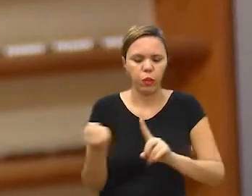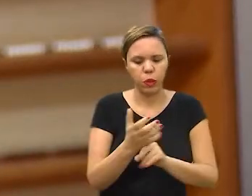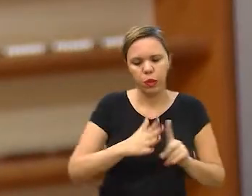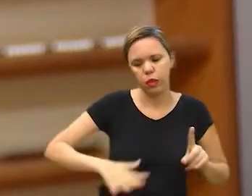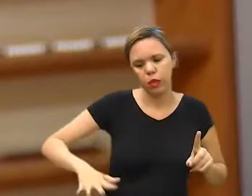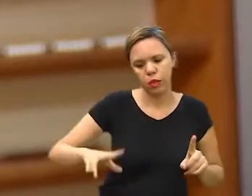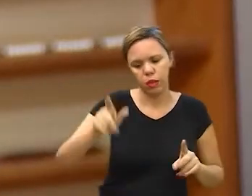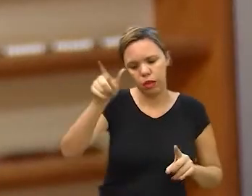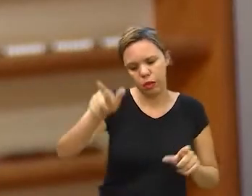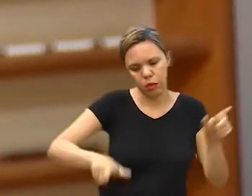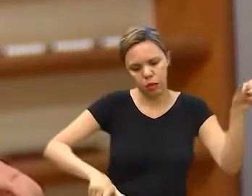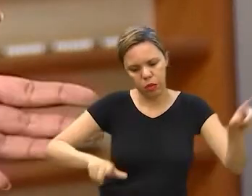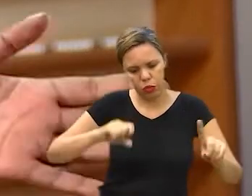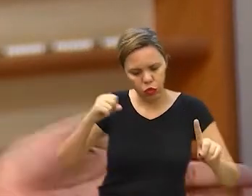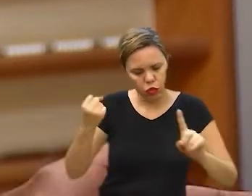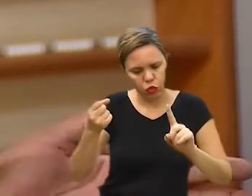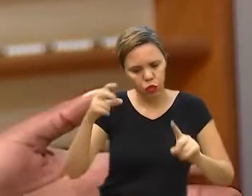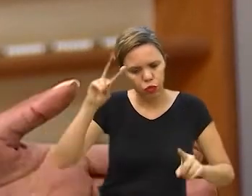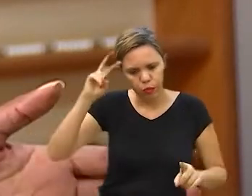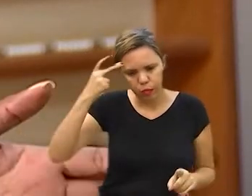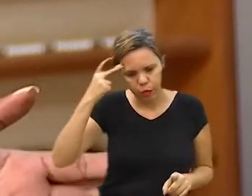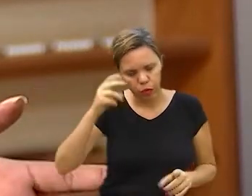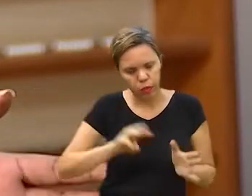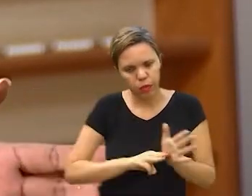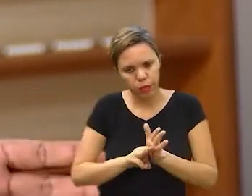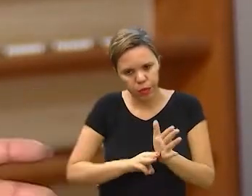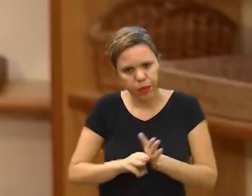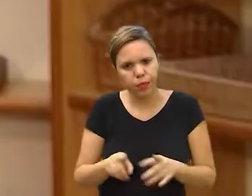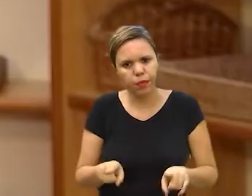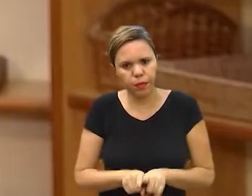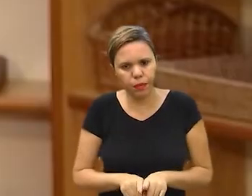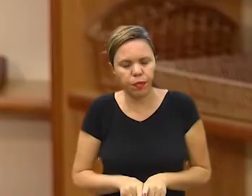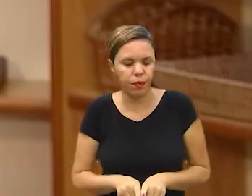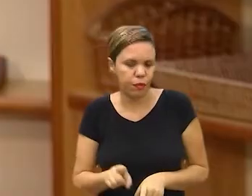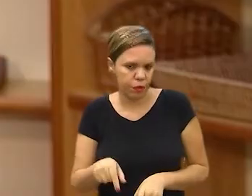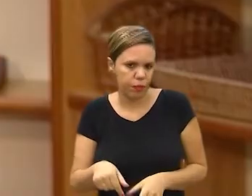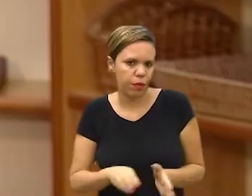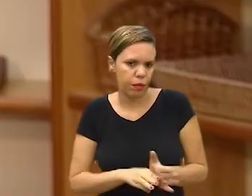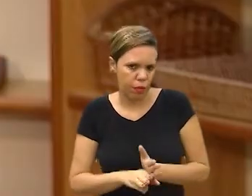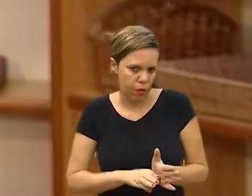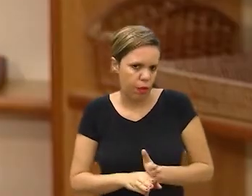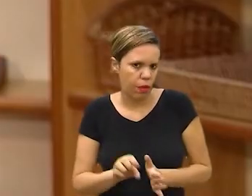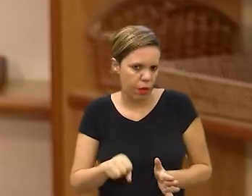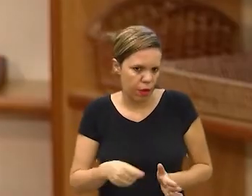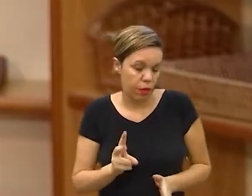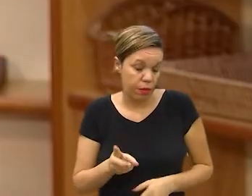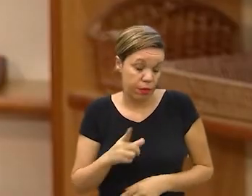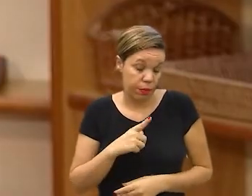o indivíduo muda. Esse método também vem se modernizando? Sempre tem